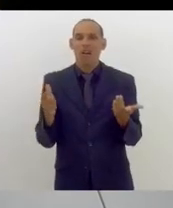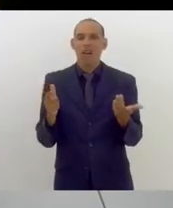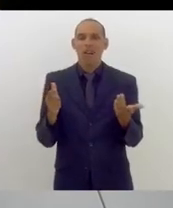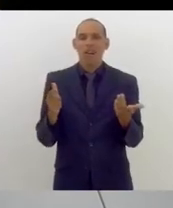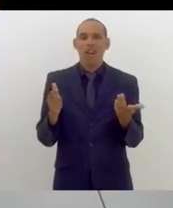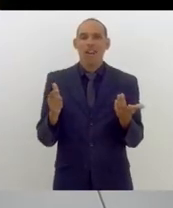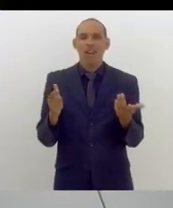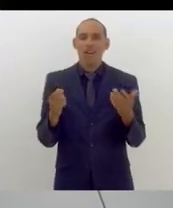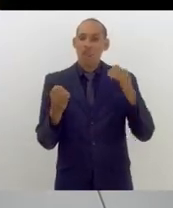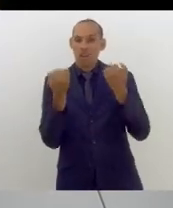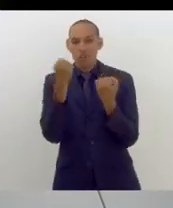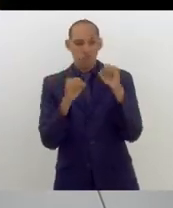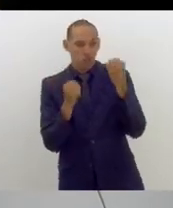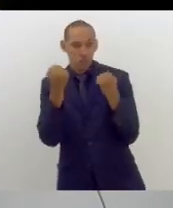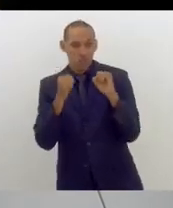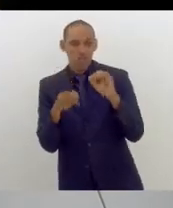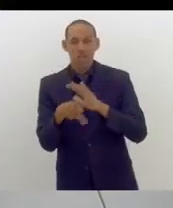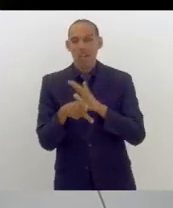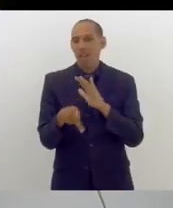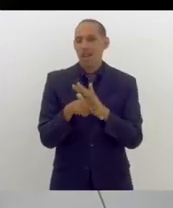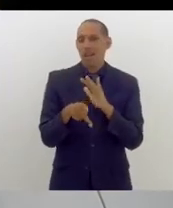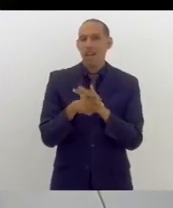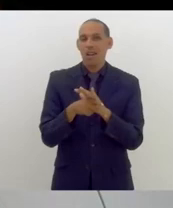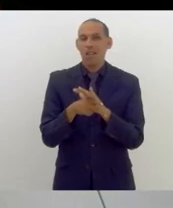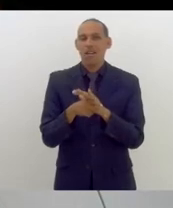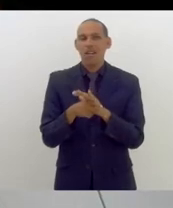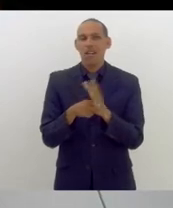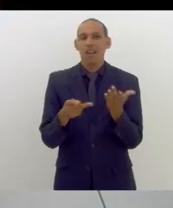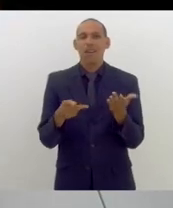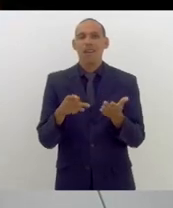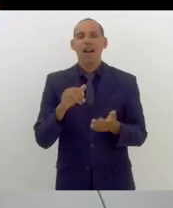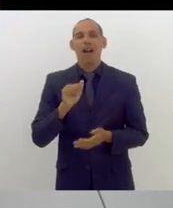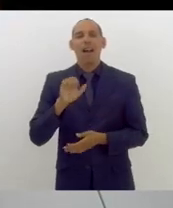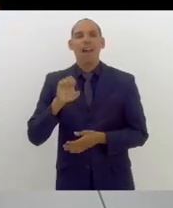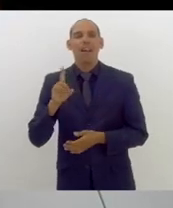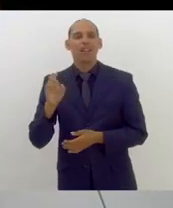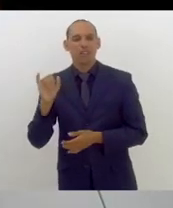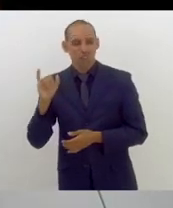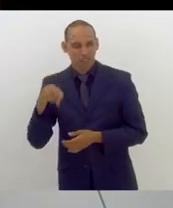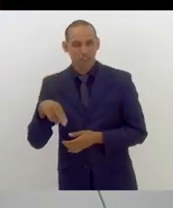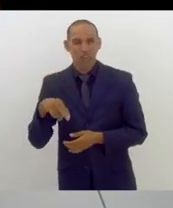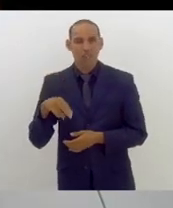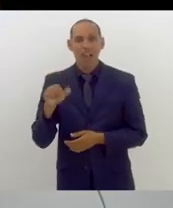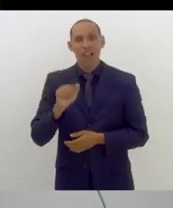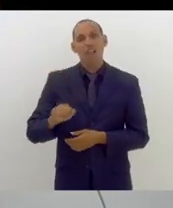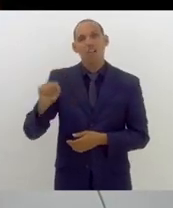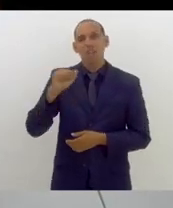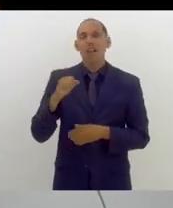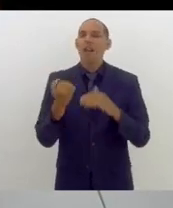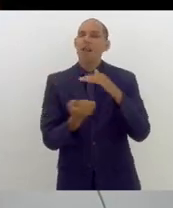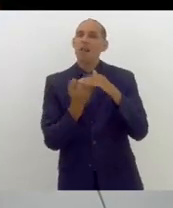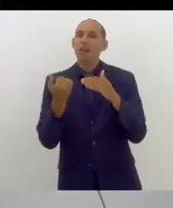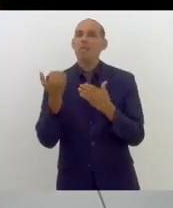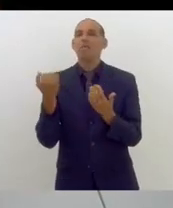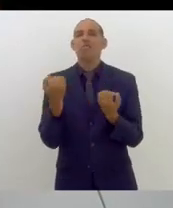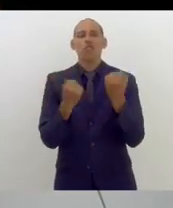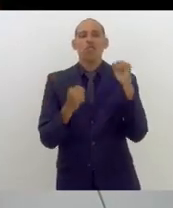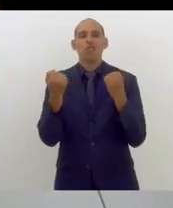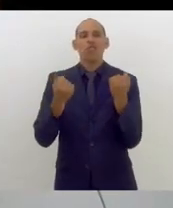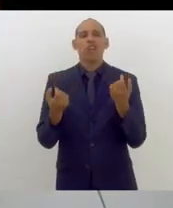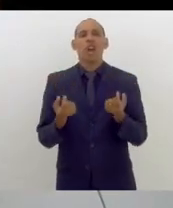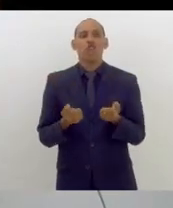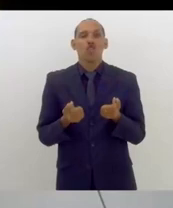as indústrias que fazem parte da área de associação das empresas do Distrito Industrial tá enchendo os copos